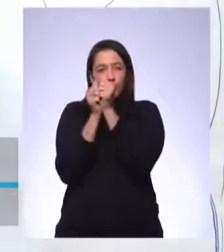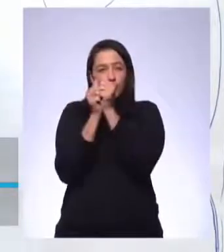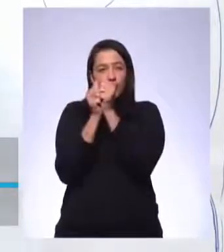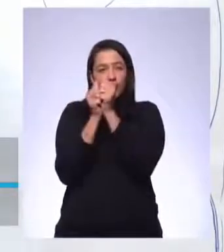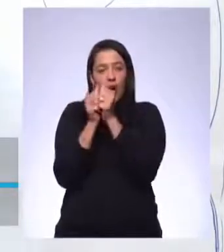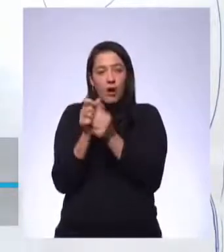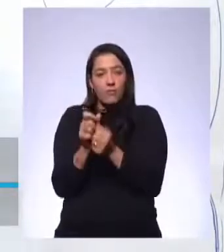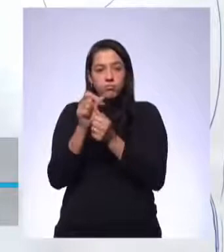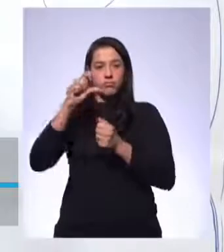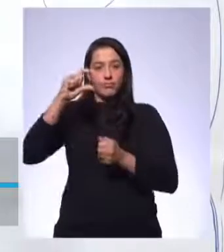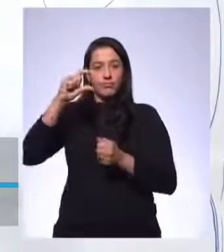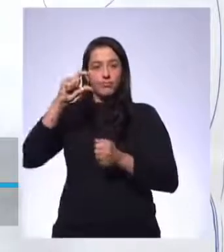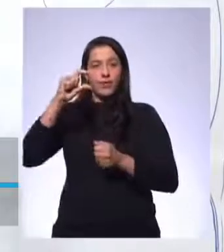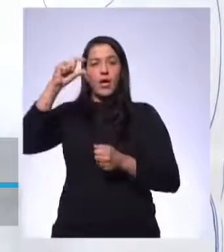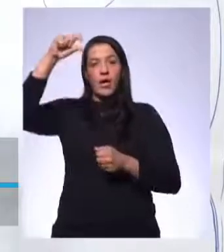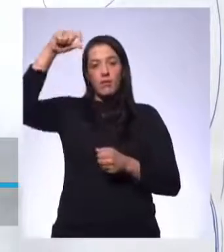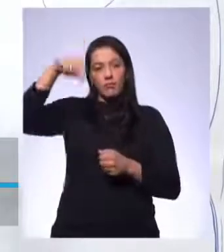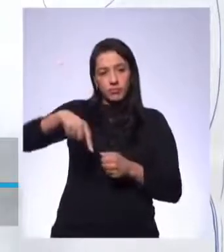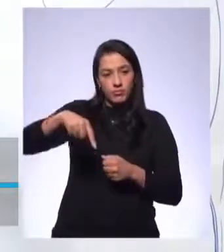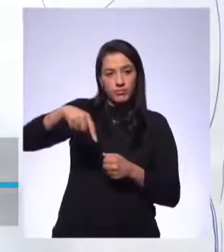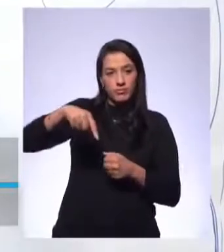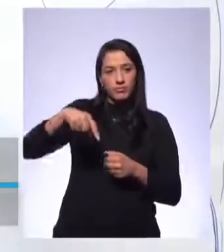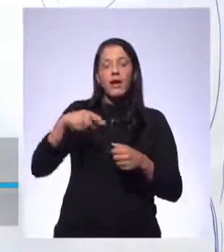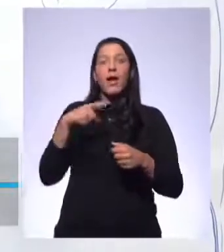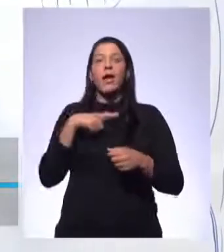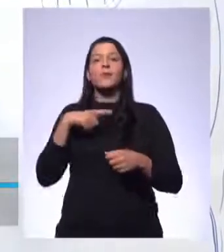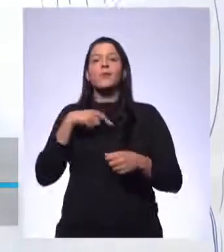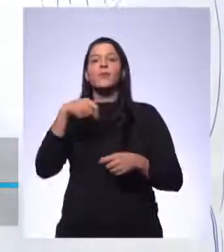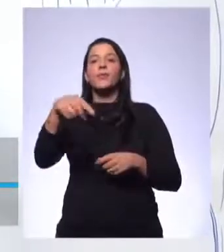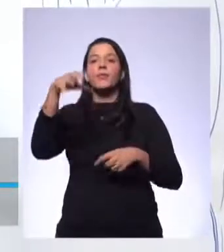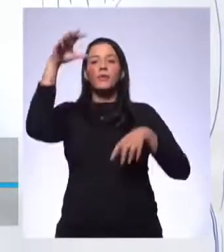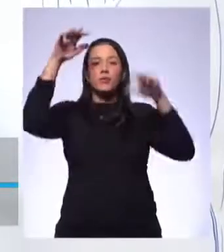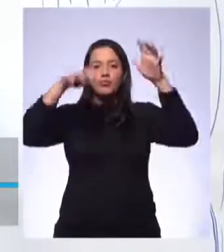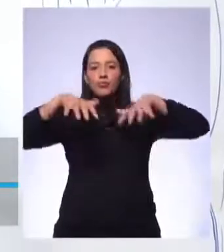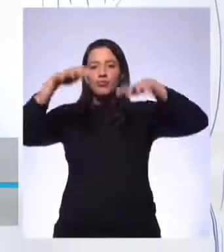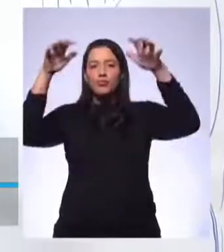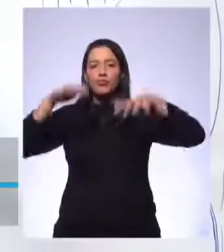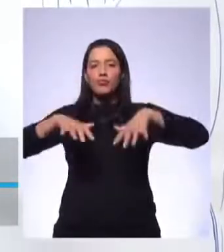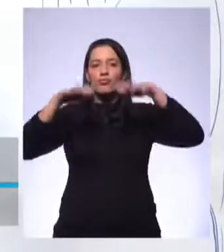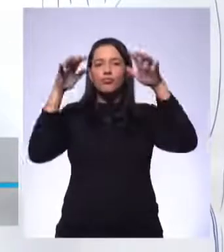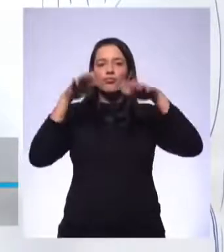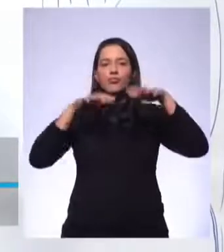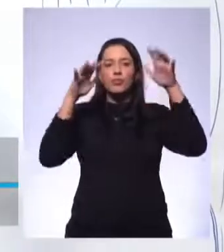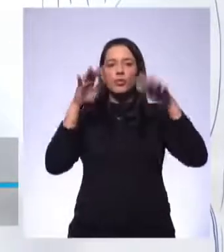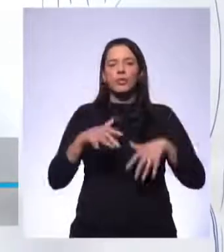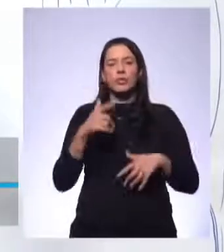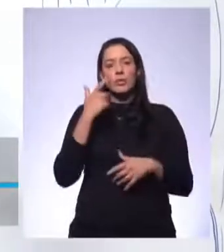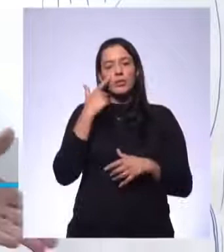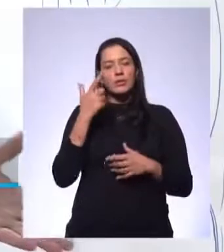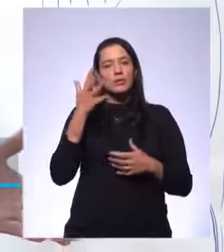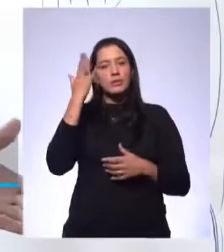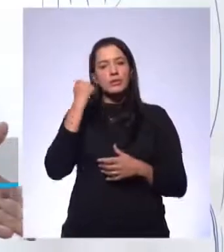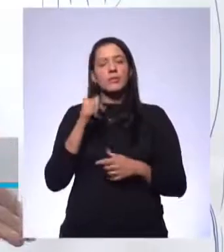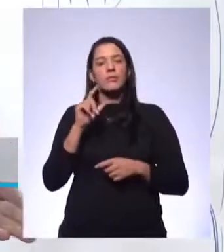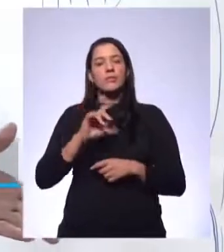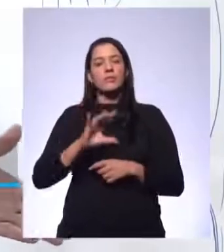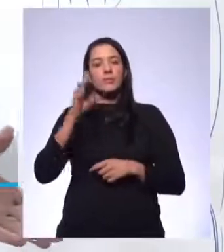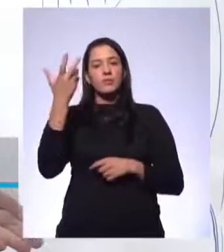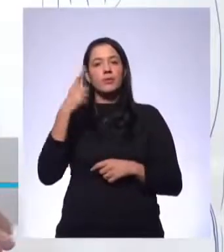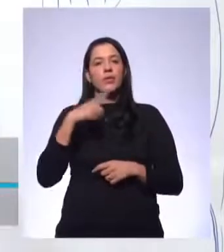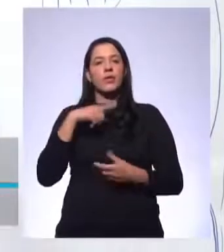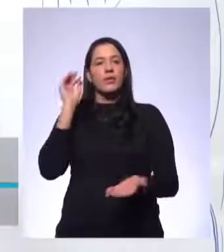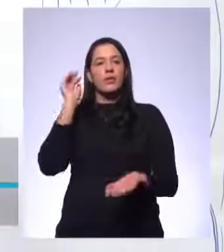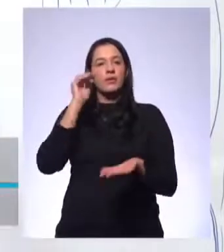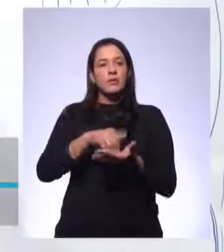aí se precipita, e aí chove. Mas também a gente sabe que isso pode acontecer e acontece com até